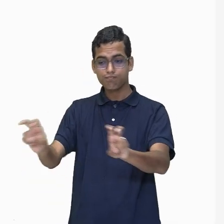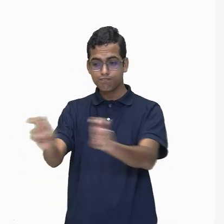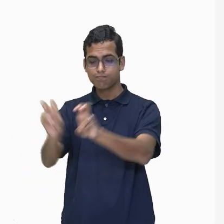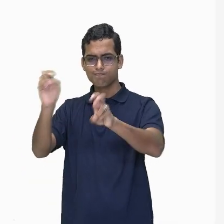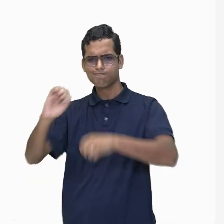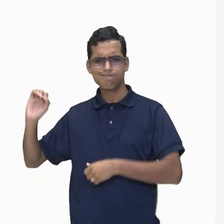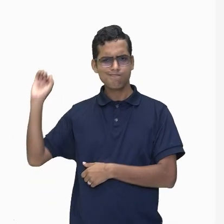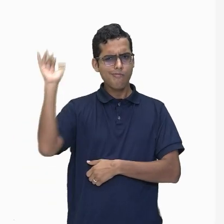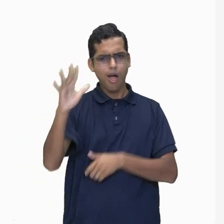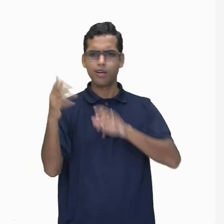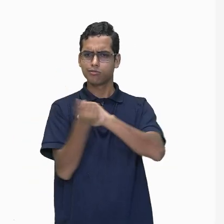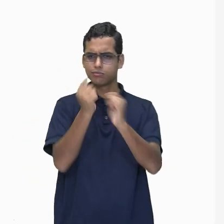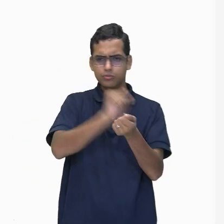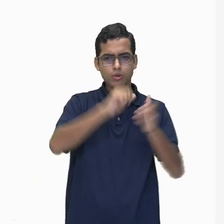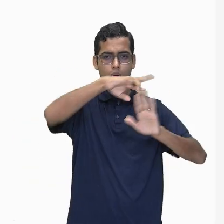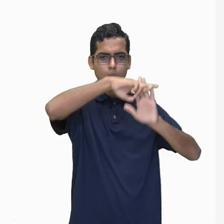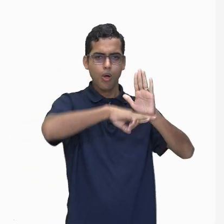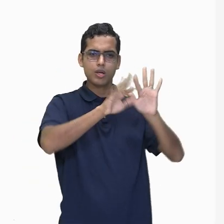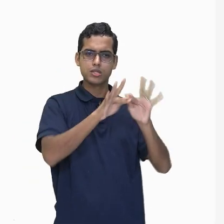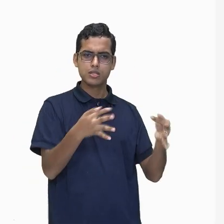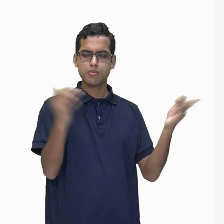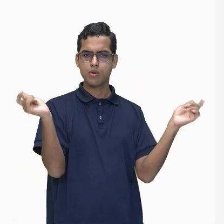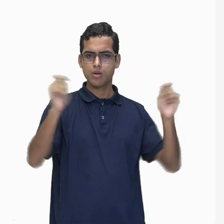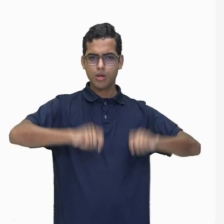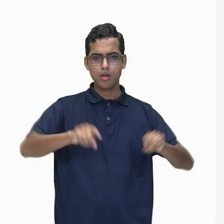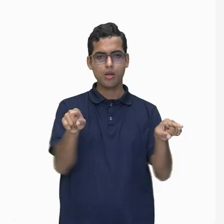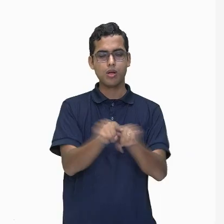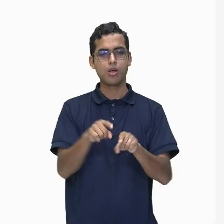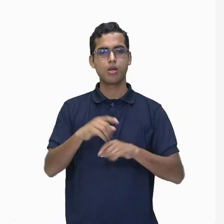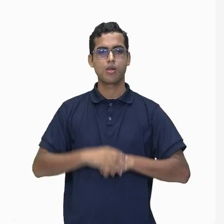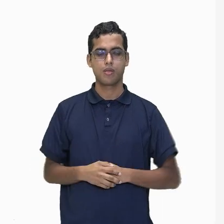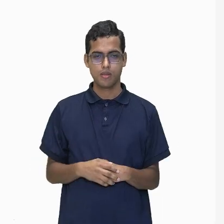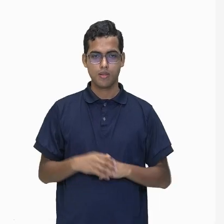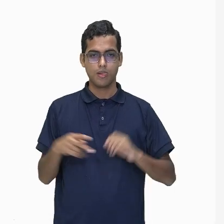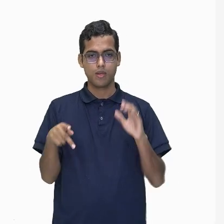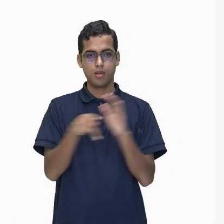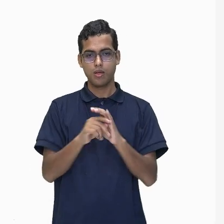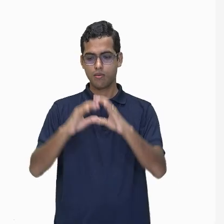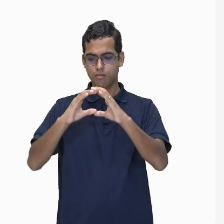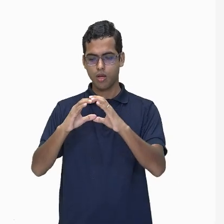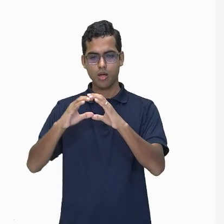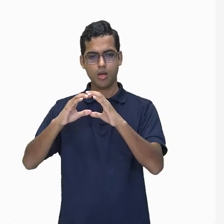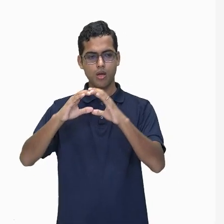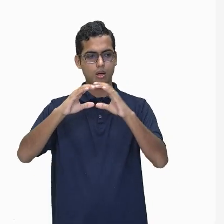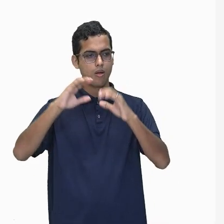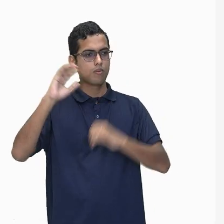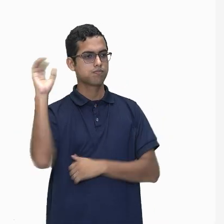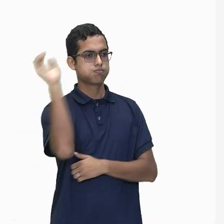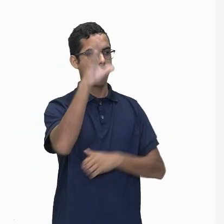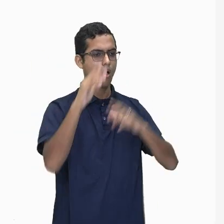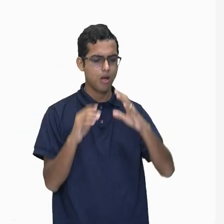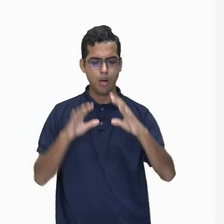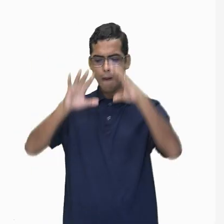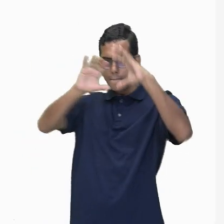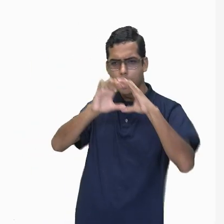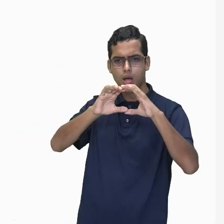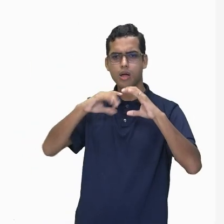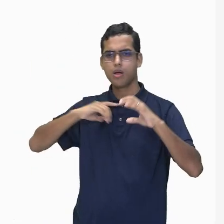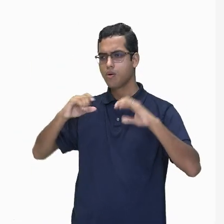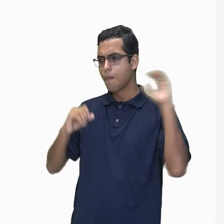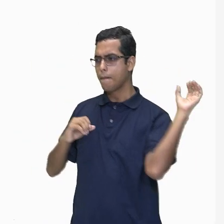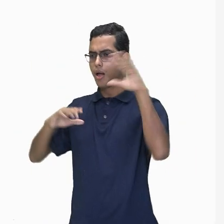com regras simples. Uma delas é passar a bola com as mãos. Tá? Então, no handball,